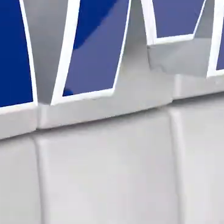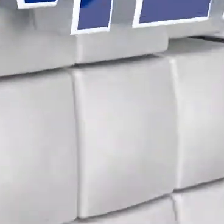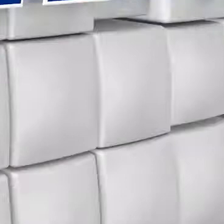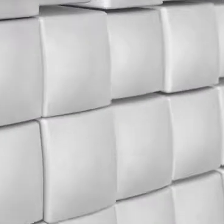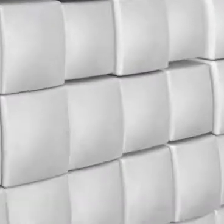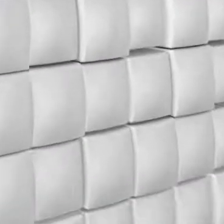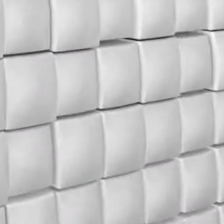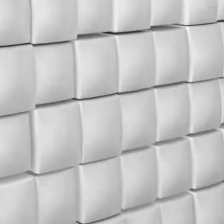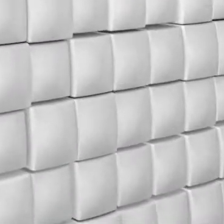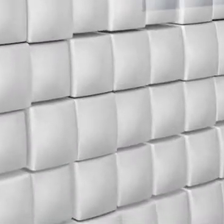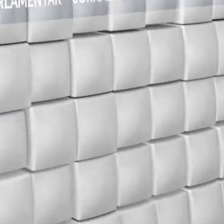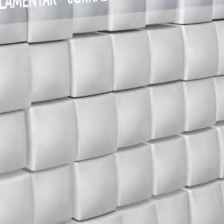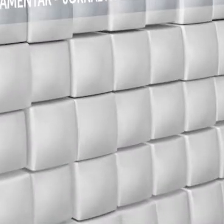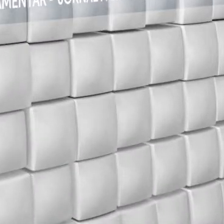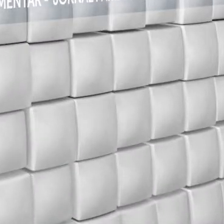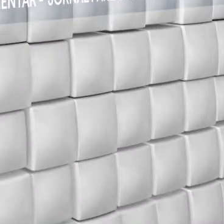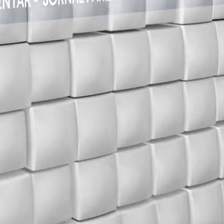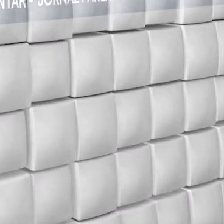voltamos.